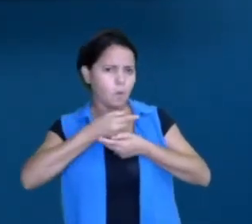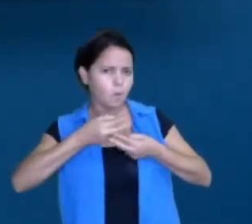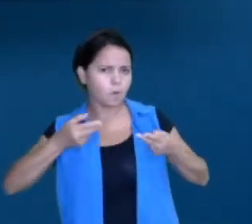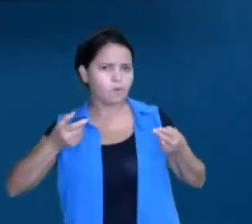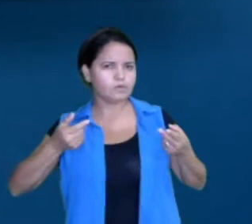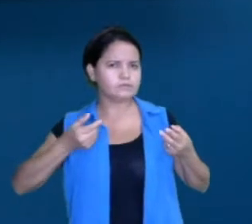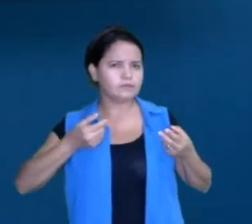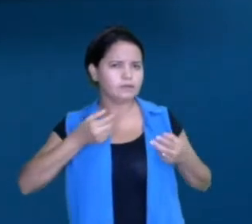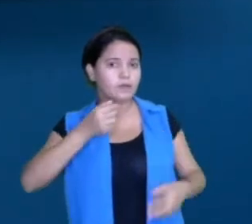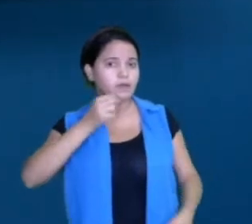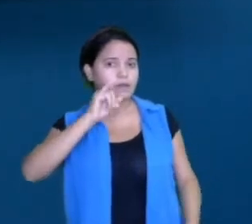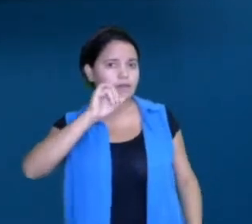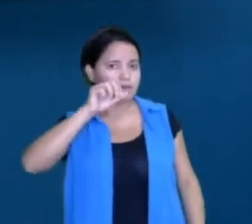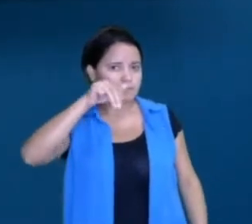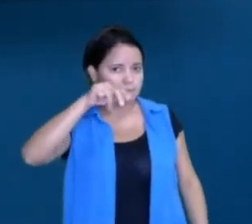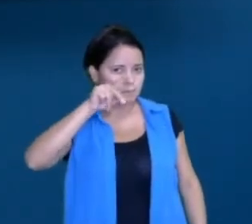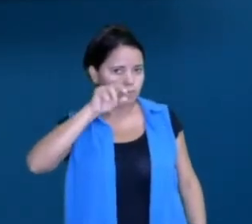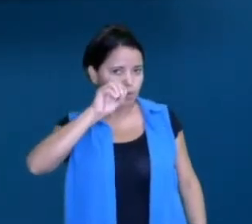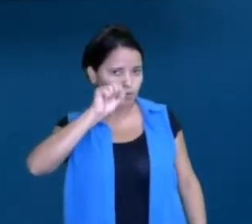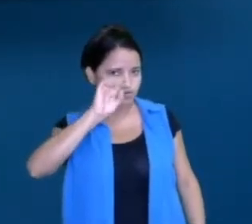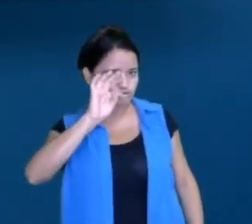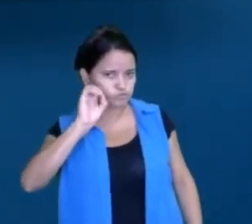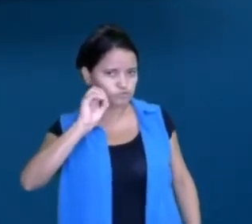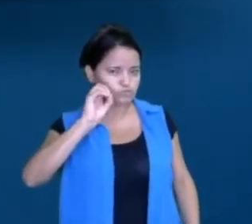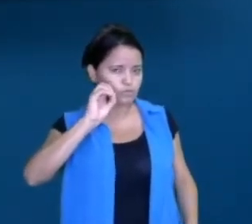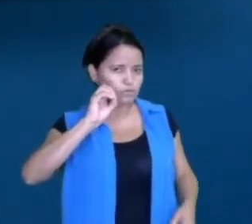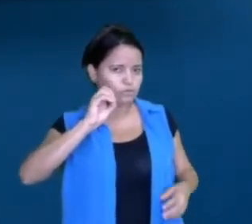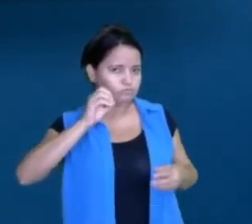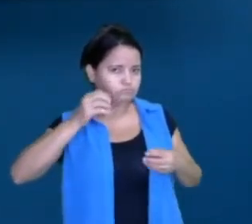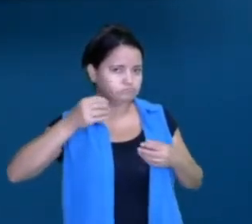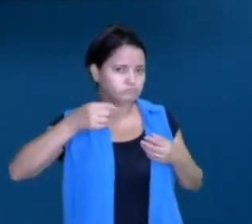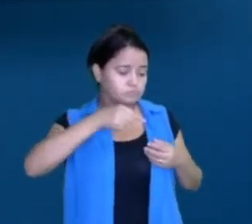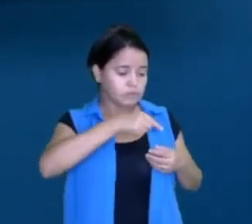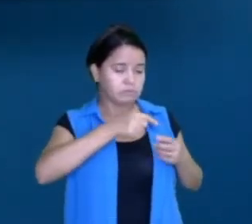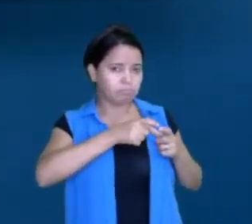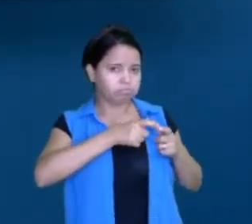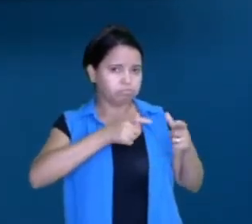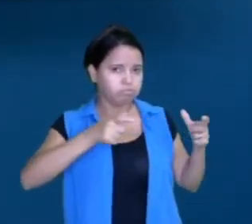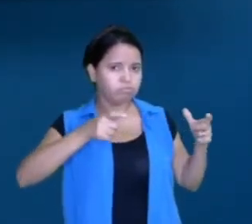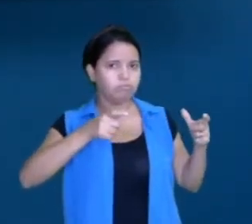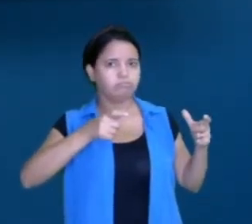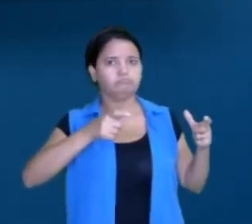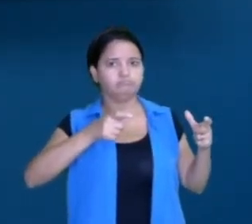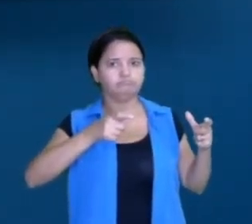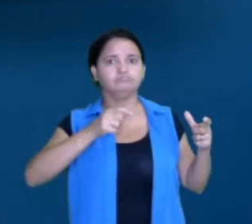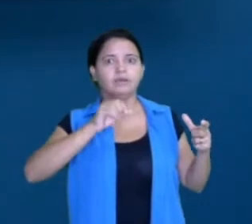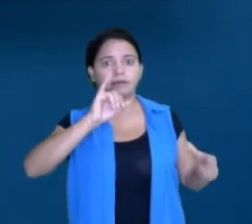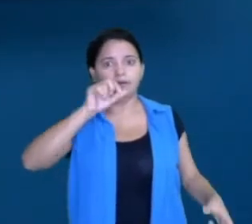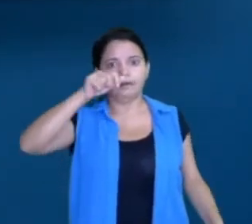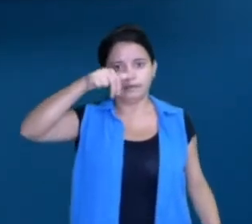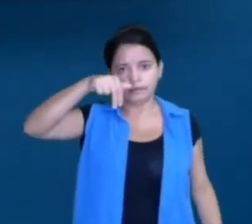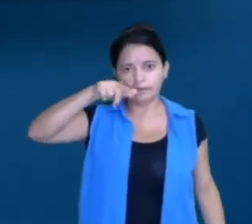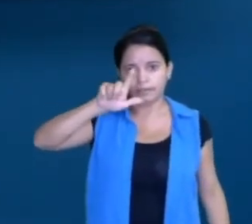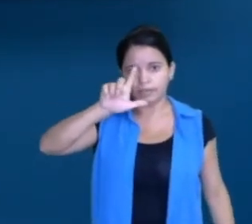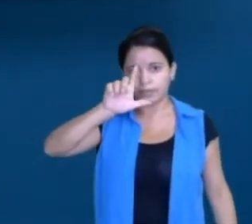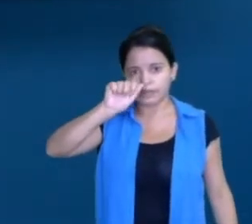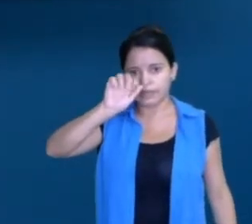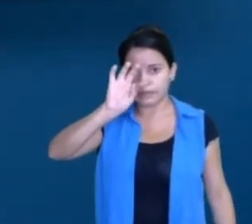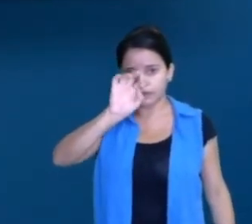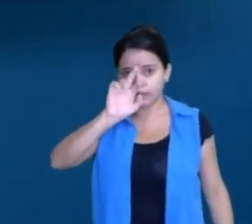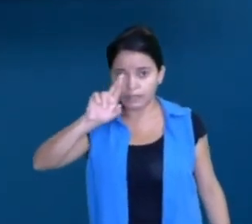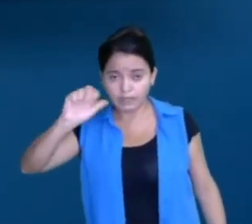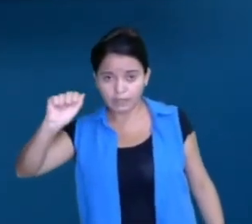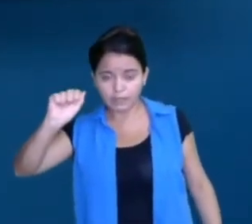de impostos. Então ela também ganha, tá? A Inglaterra ganha tanto na região norte, na produção